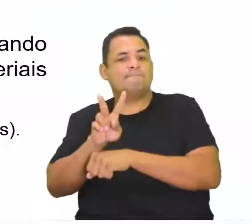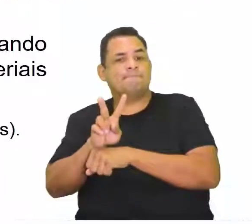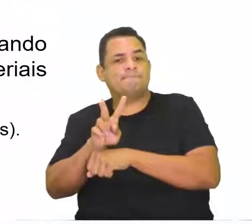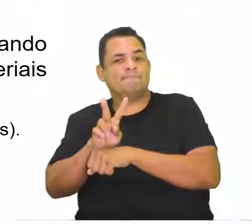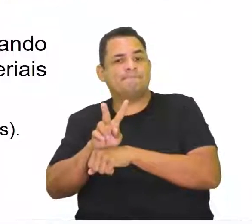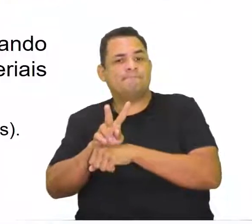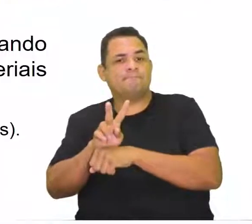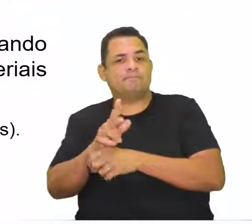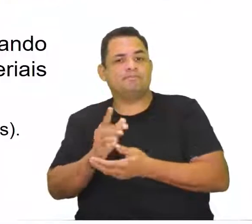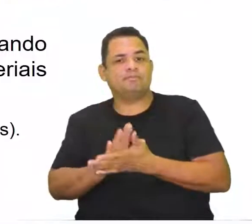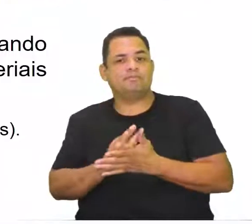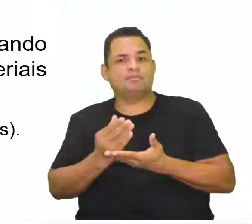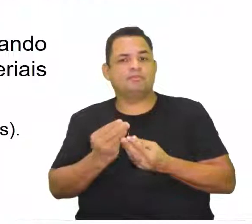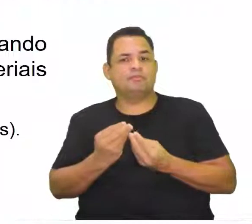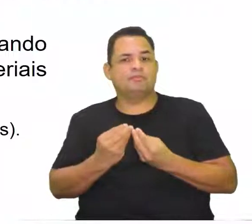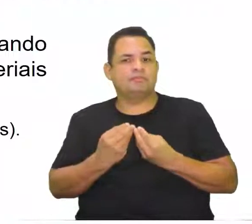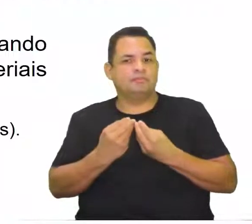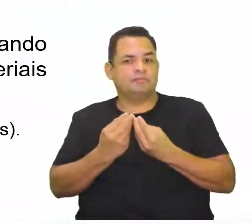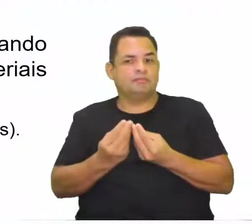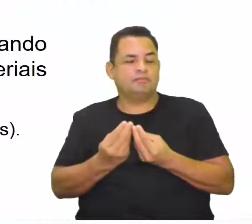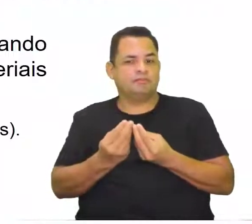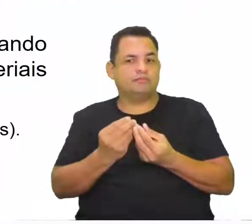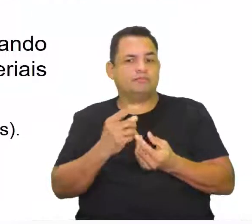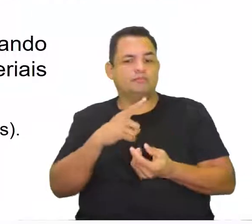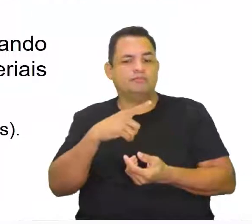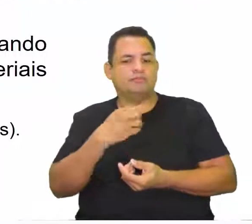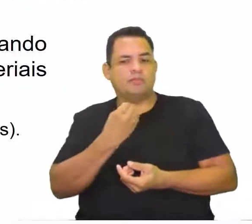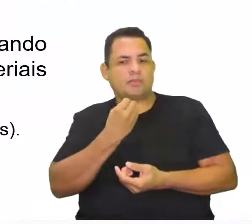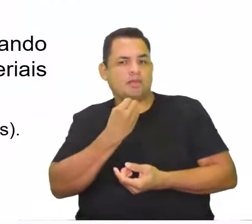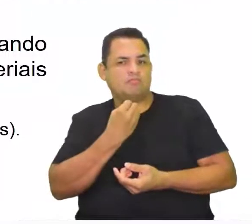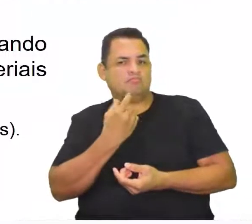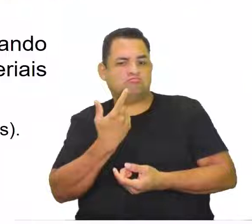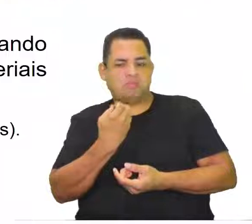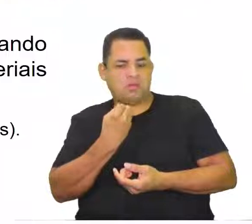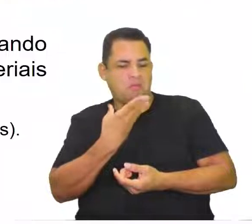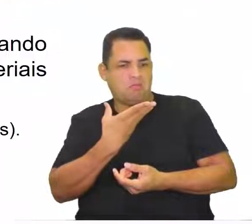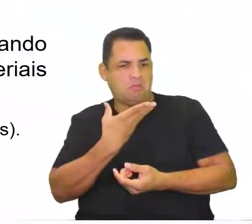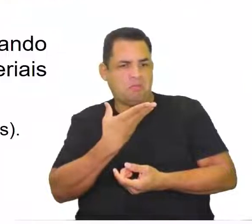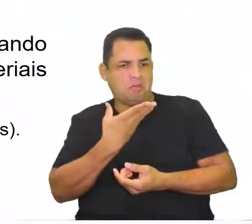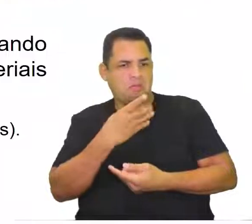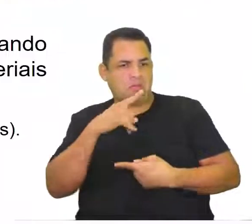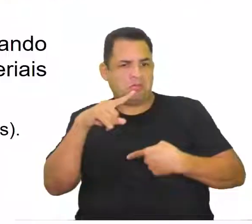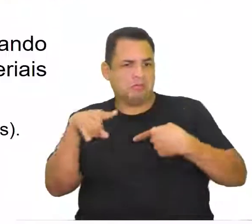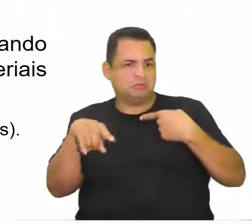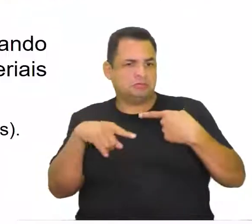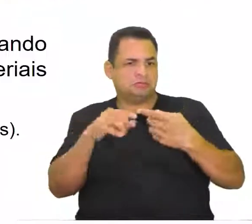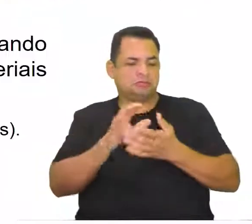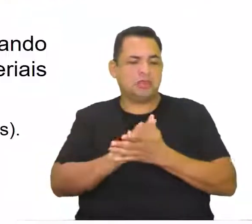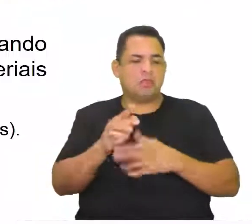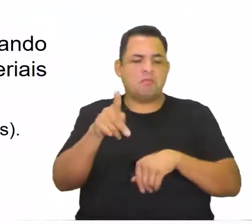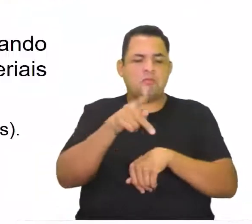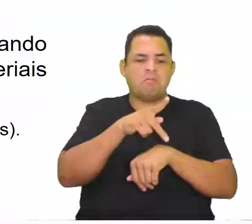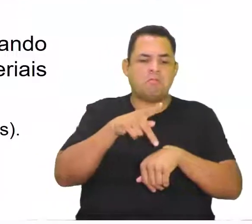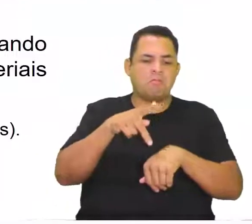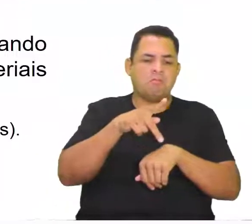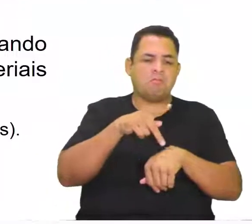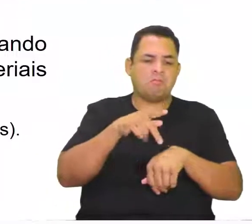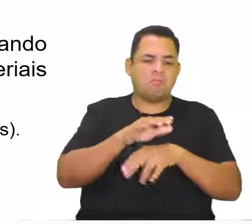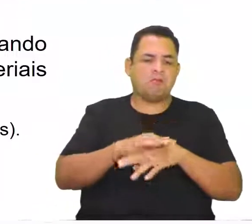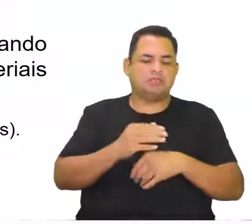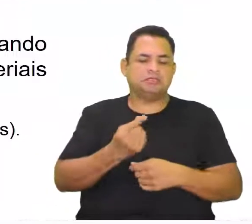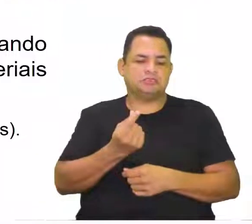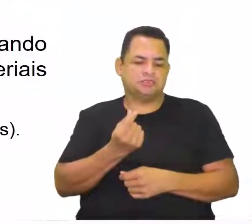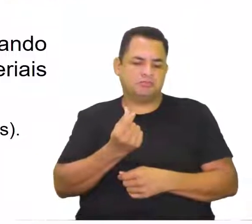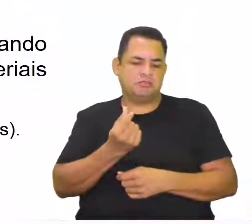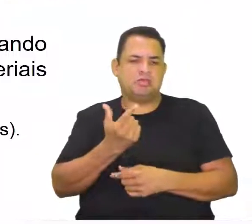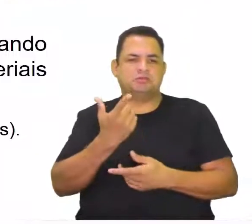serem protegidos das doações nem sempre bem intencionadas dos países mais